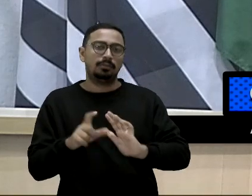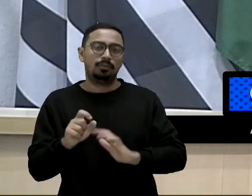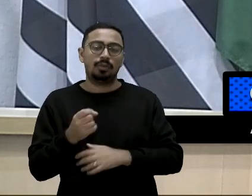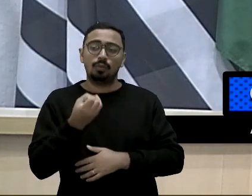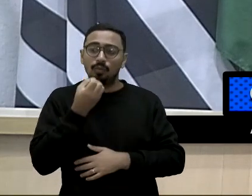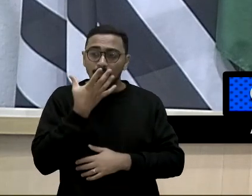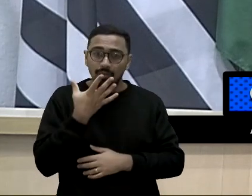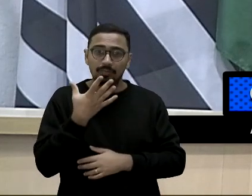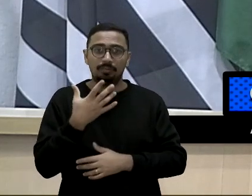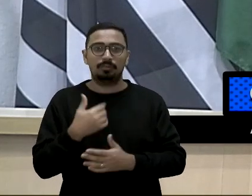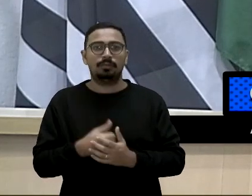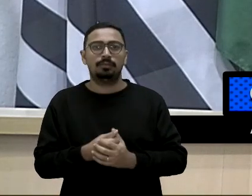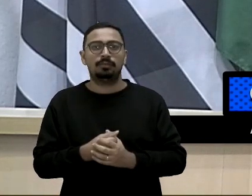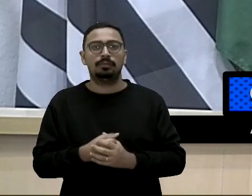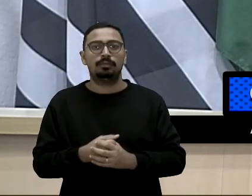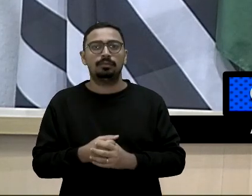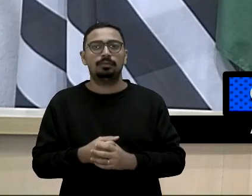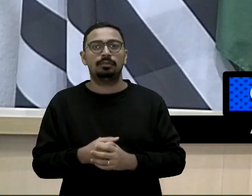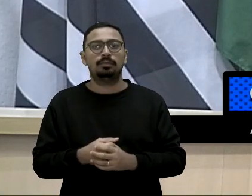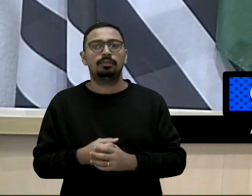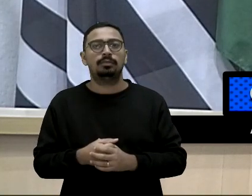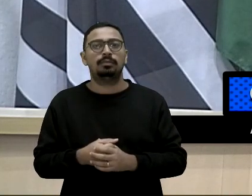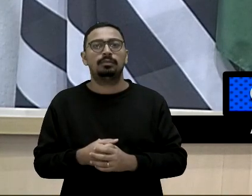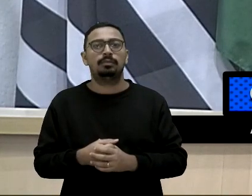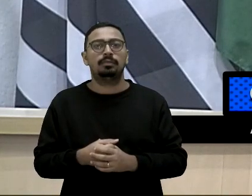bons. É para eu parar de falar com esse barulhinho?